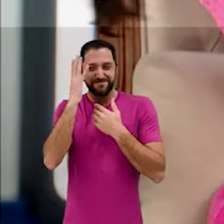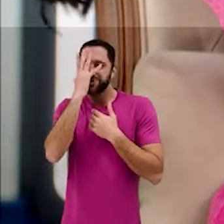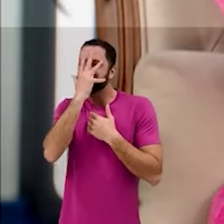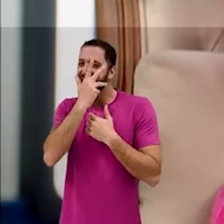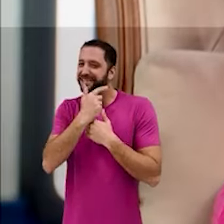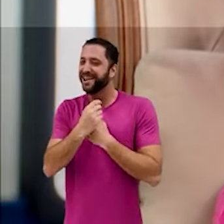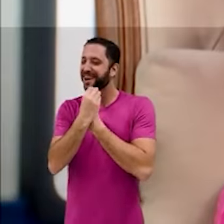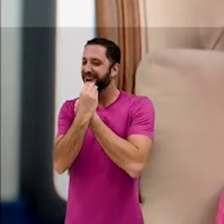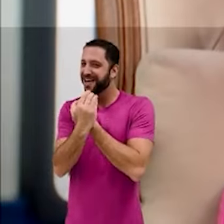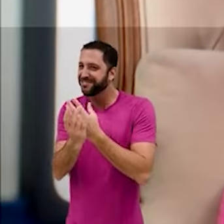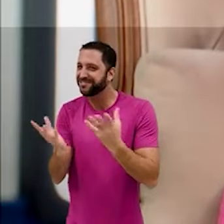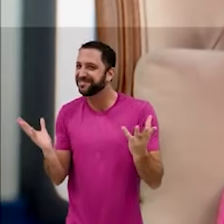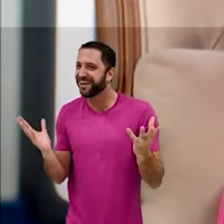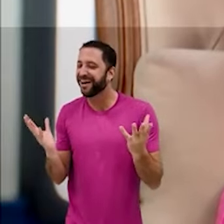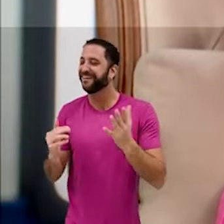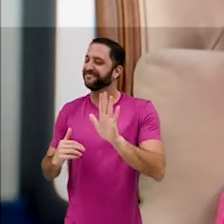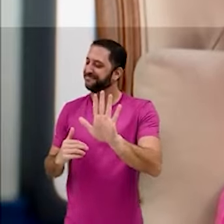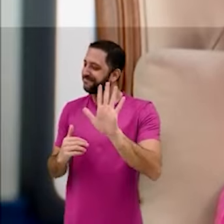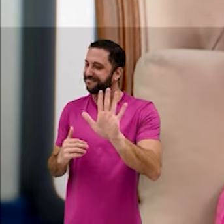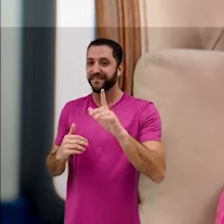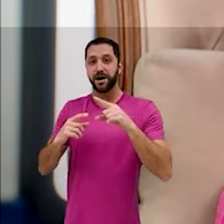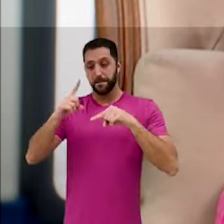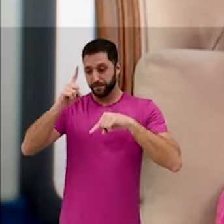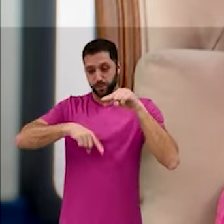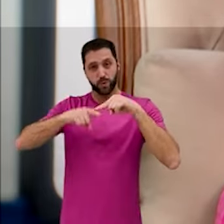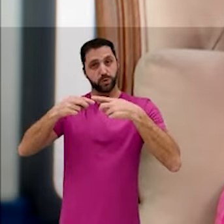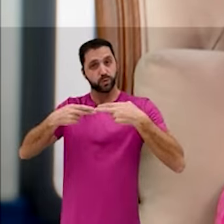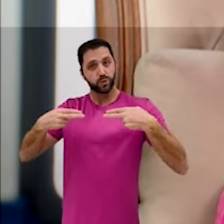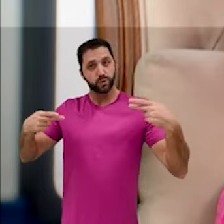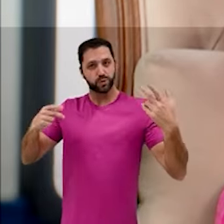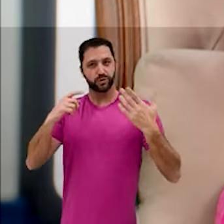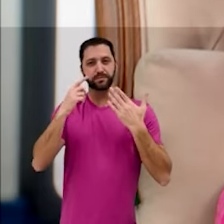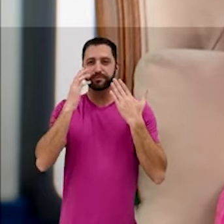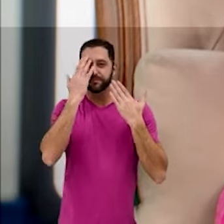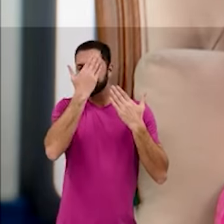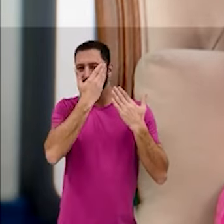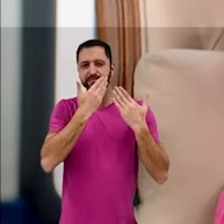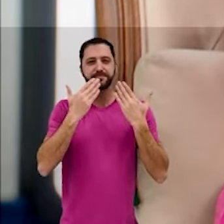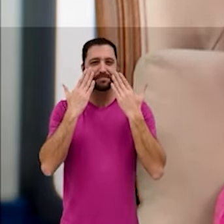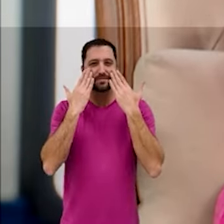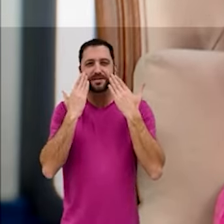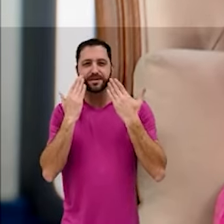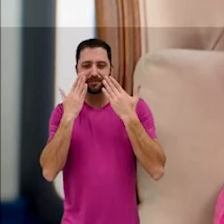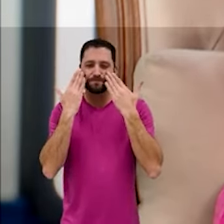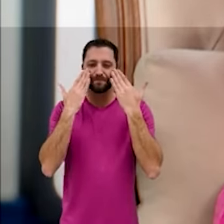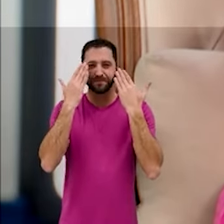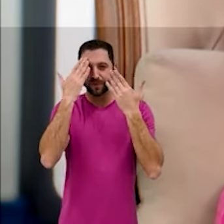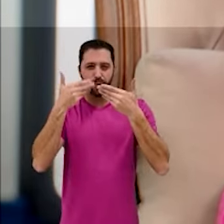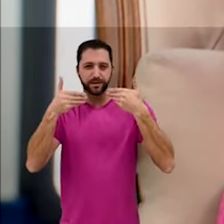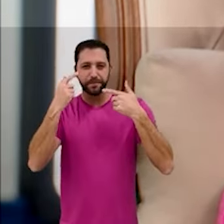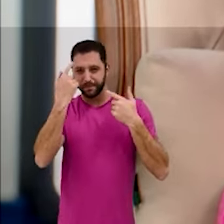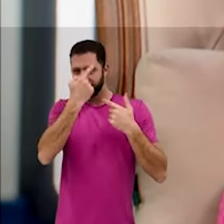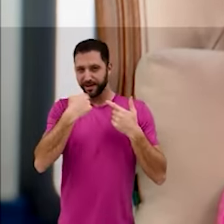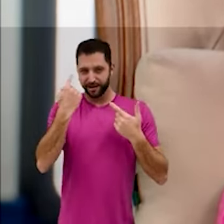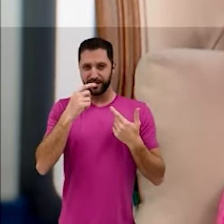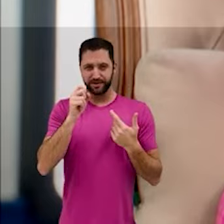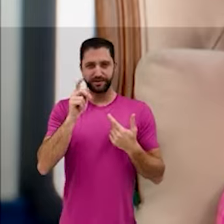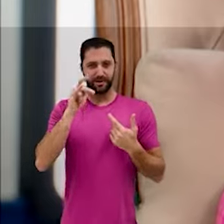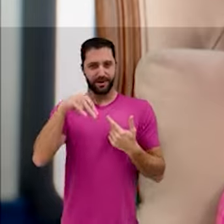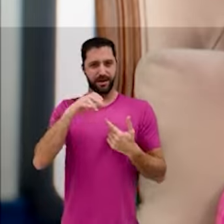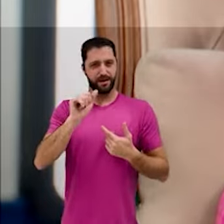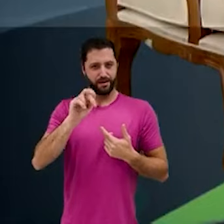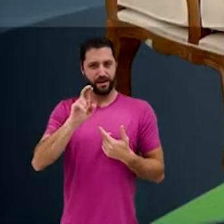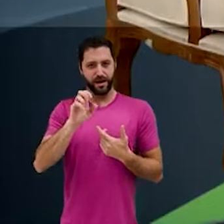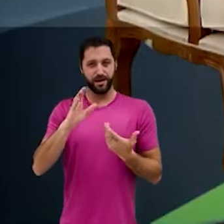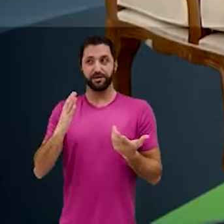Tem uma linha muito bonita que vai vir de produtos skincare. Olha, e makeup. É uma linha